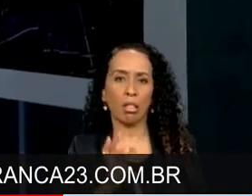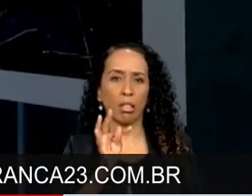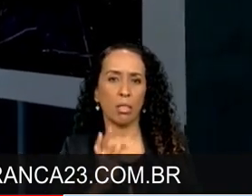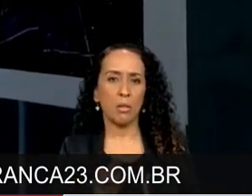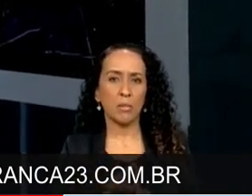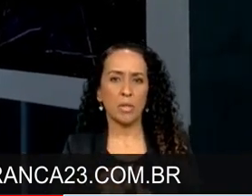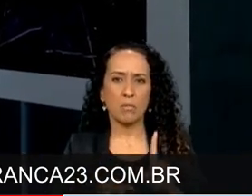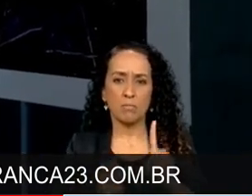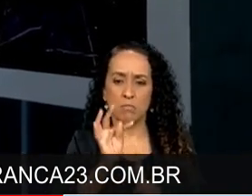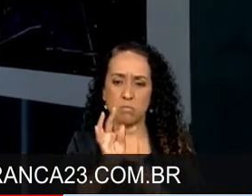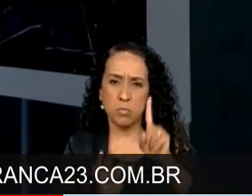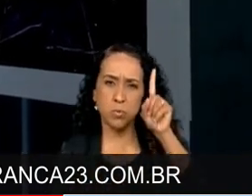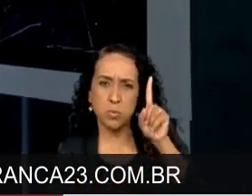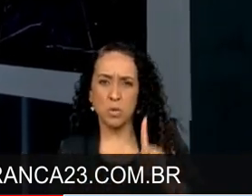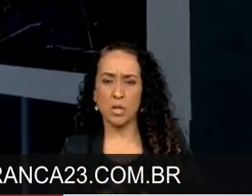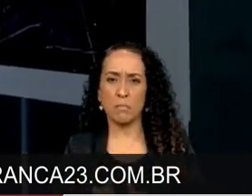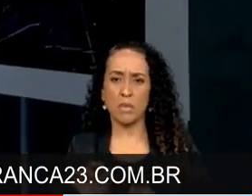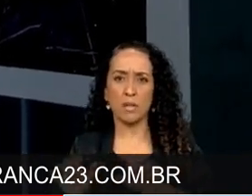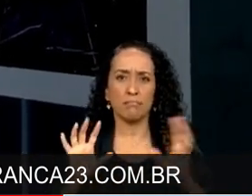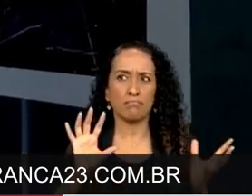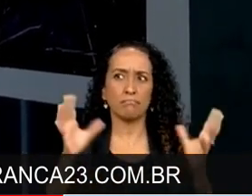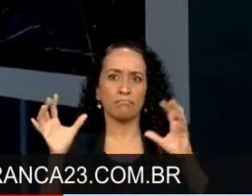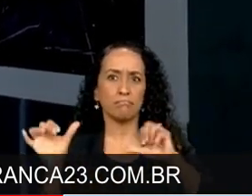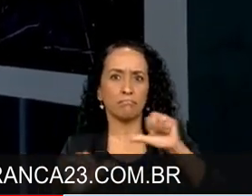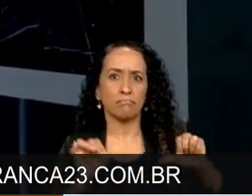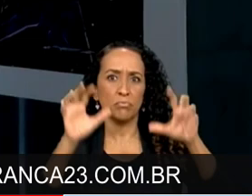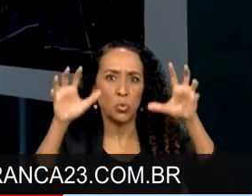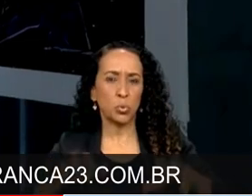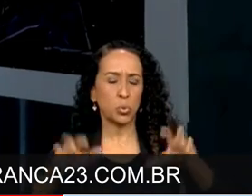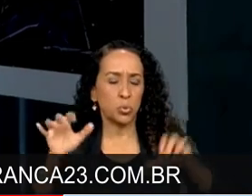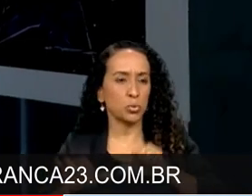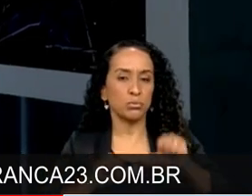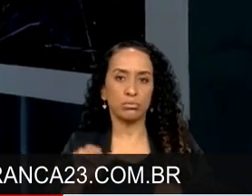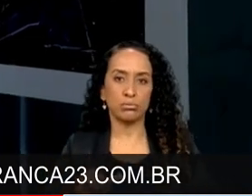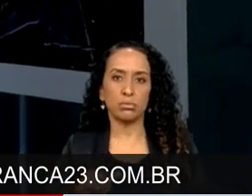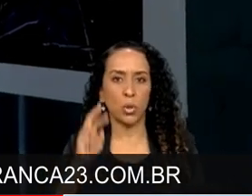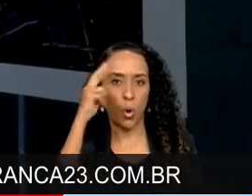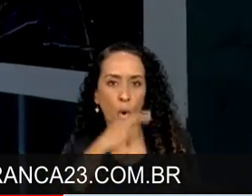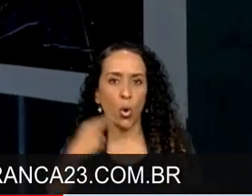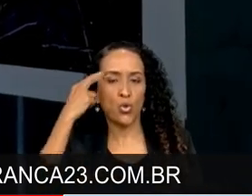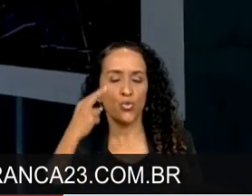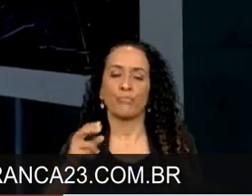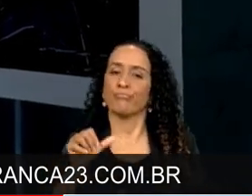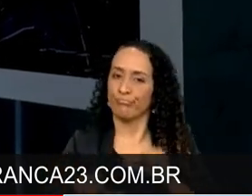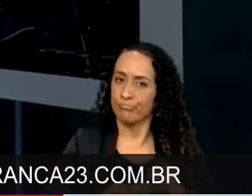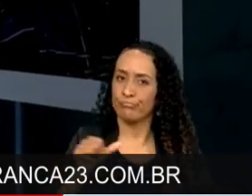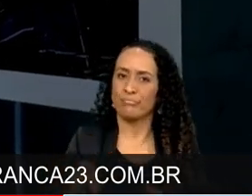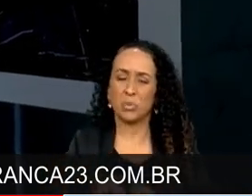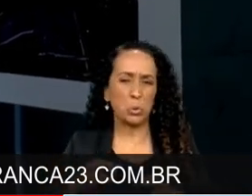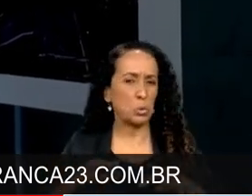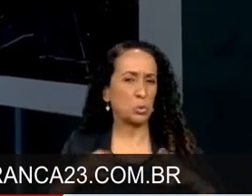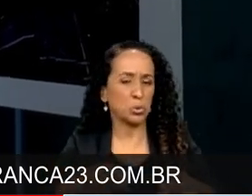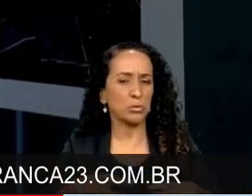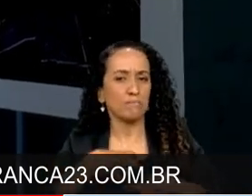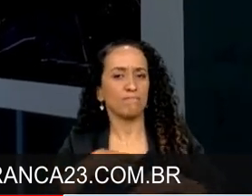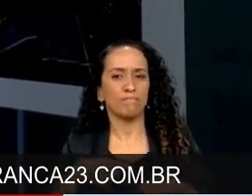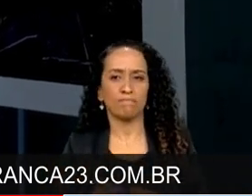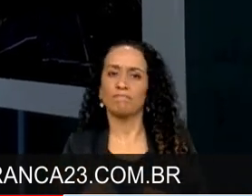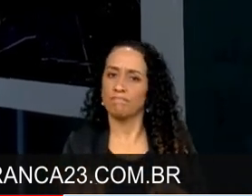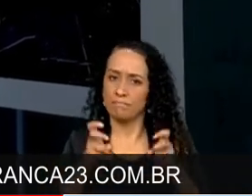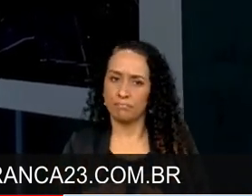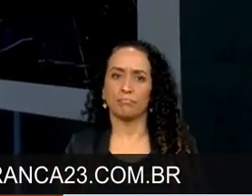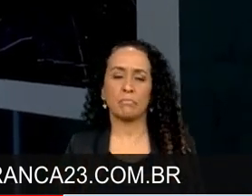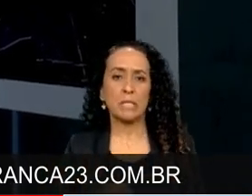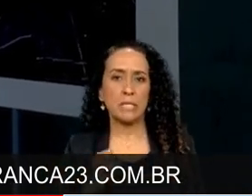extremos de temperatura, mudança de ritmo de chuva, e isso muda a nossa rotina. Acho que todo mundo é afetado, todo mundo percebe isso. Quem